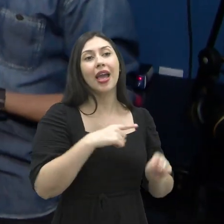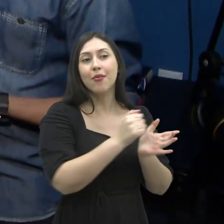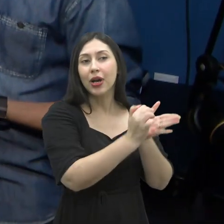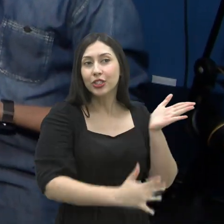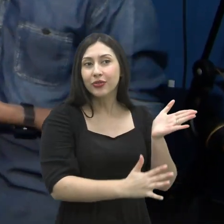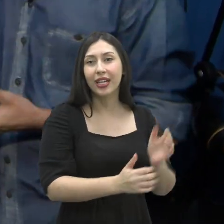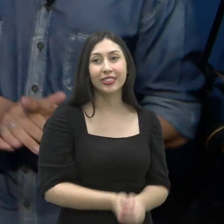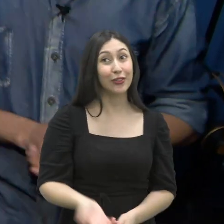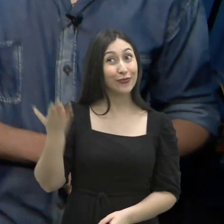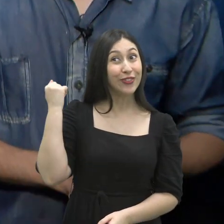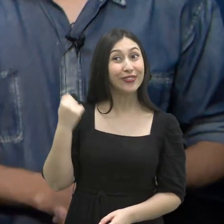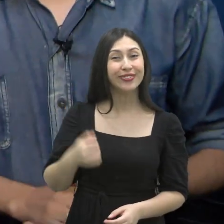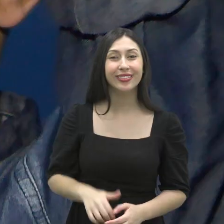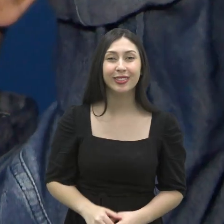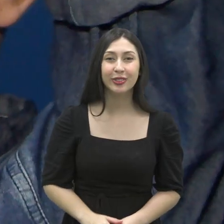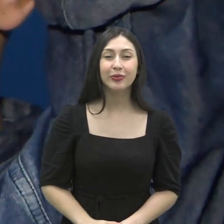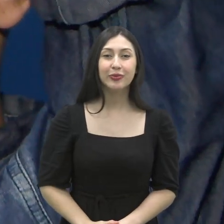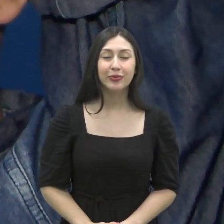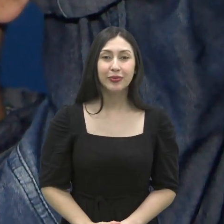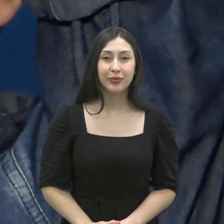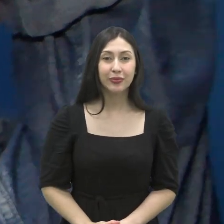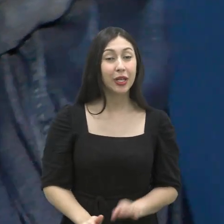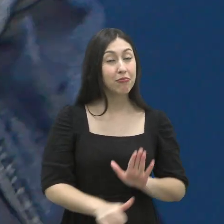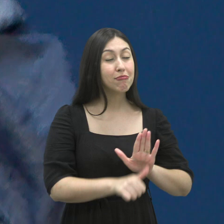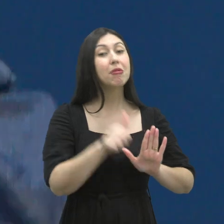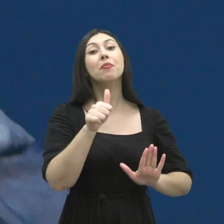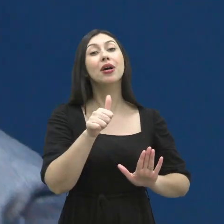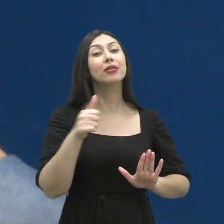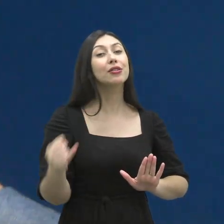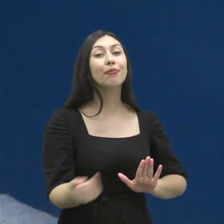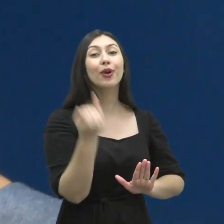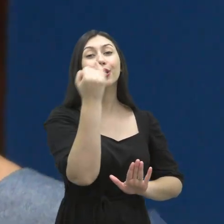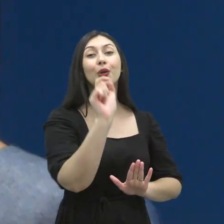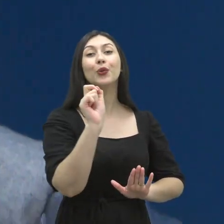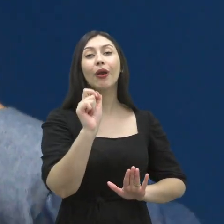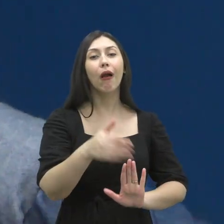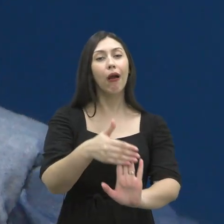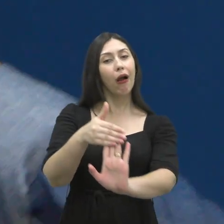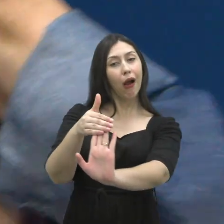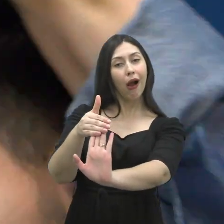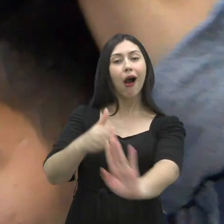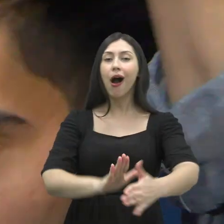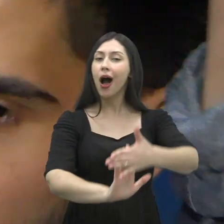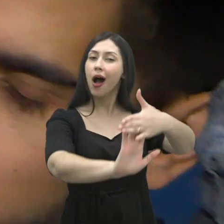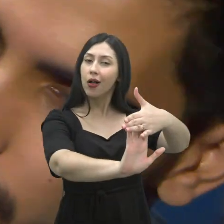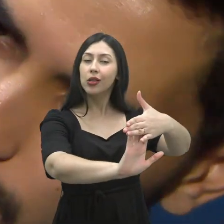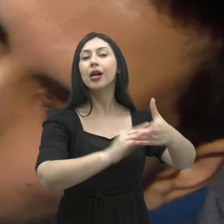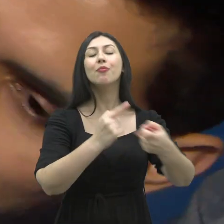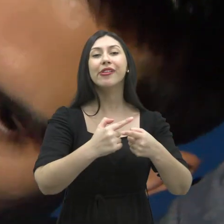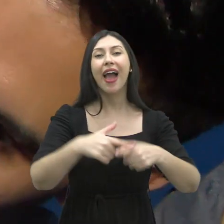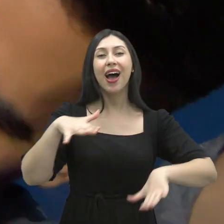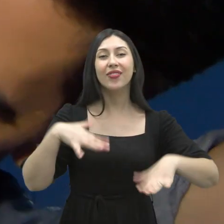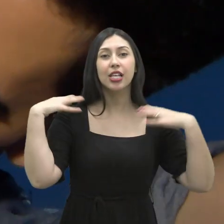Vamos fazer? Bora lá? Opa, vamos lá! Primeira coisa muito importante é fazer alongamento, porque a gente não quer criar